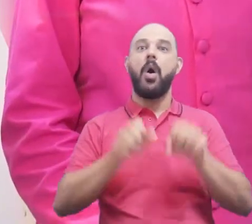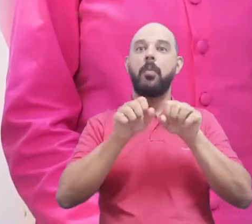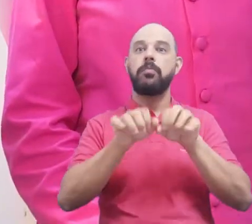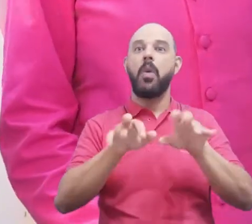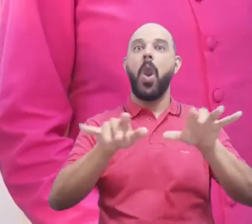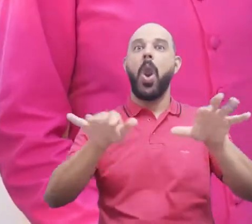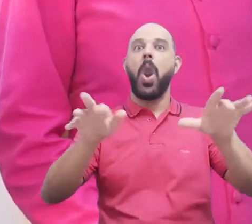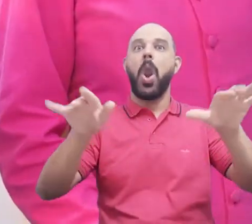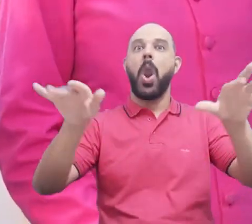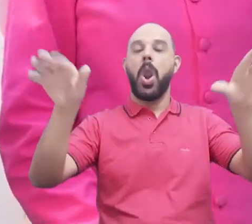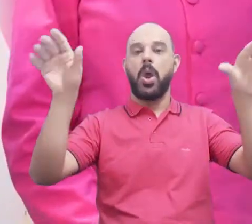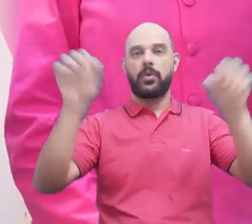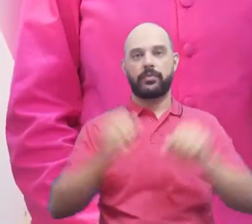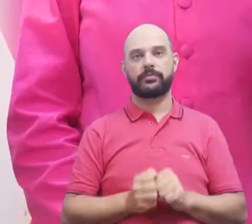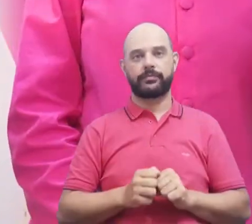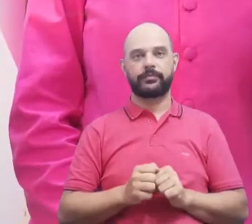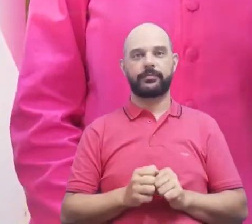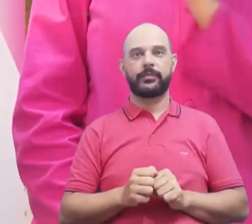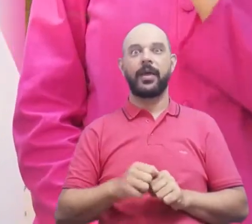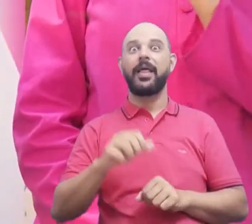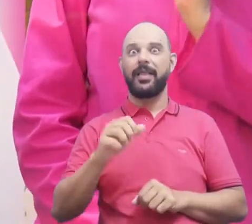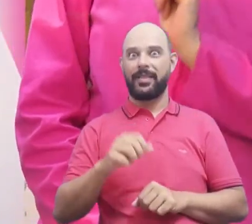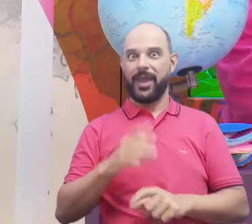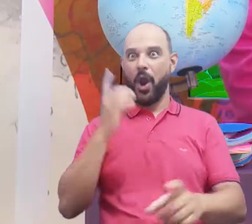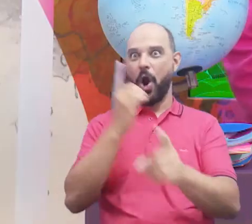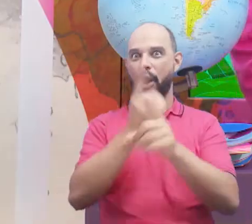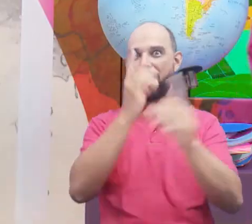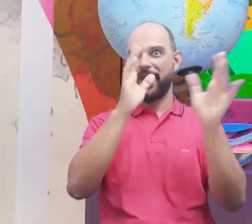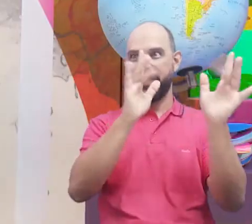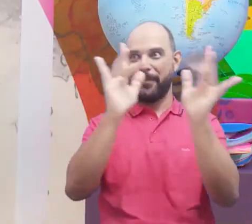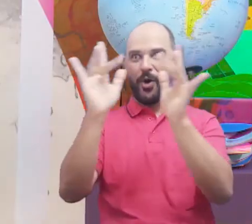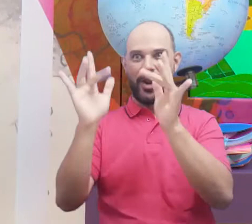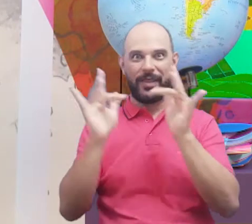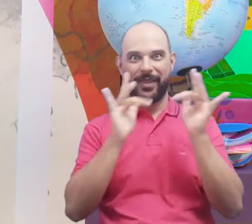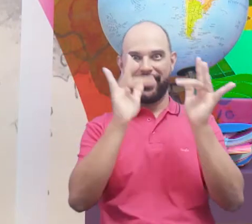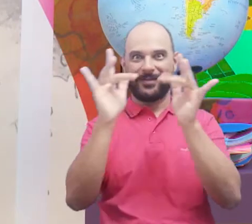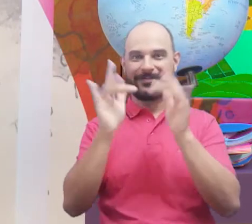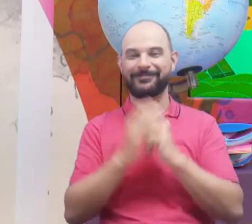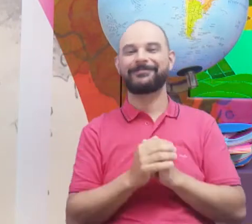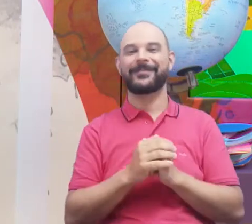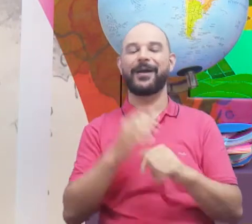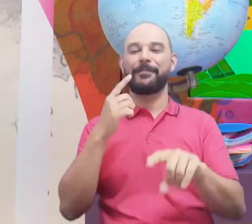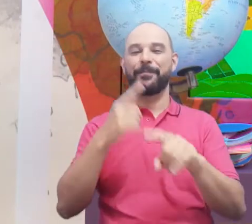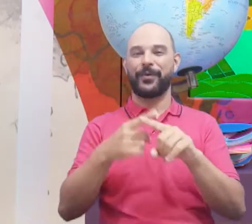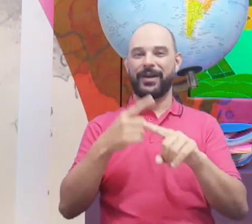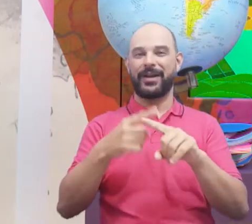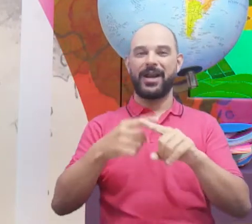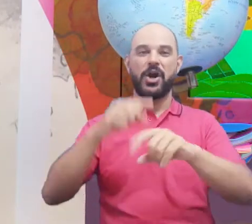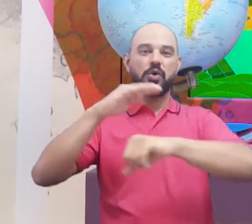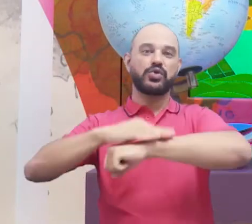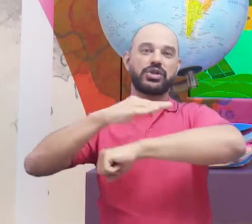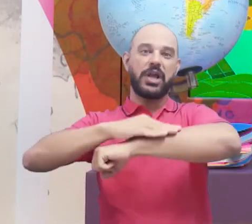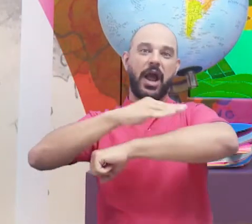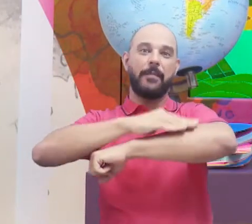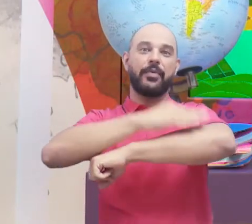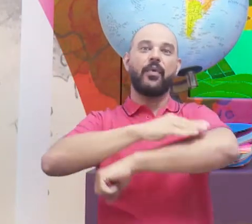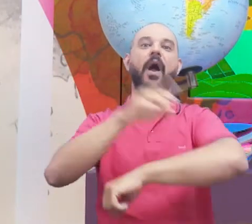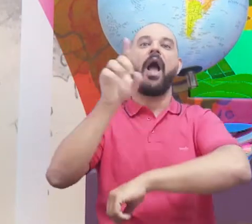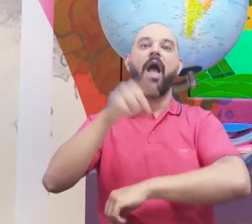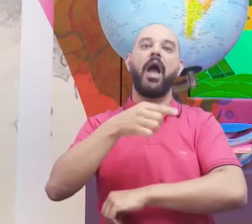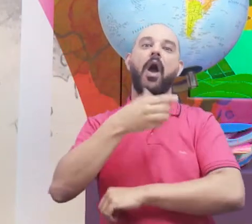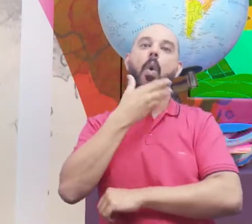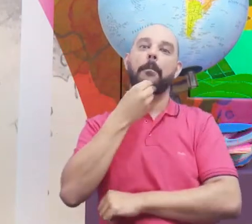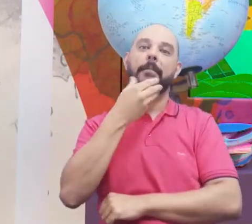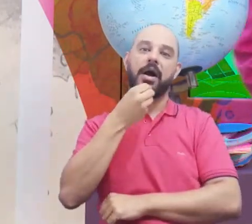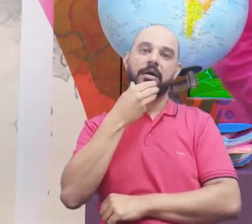mais bonito ajuda a arrumar namorada. Eu falei namorada porque na maioria dos tipos de sapos, quem canta é